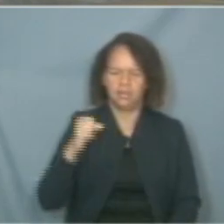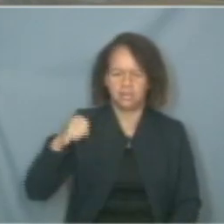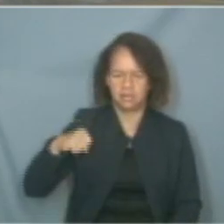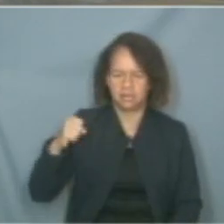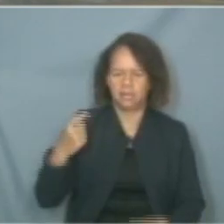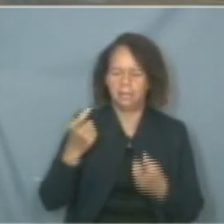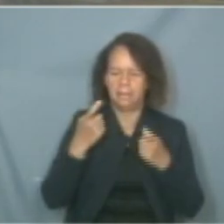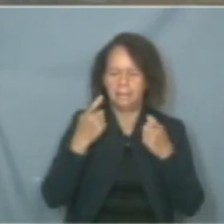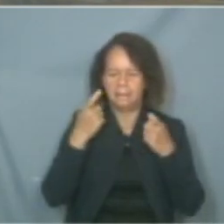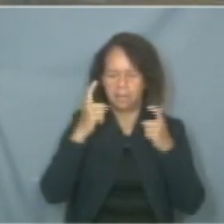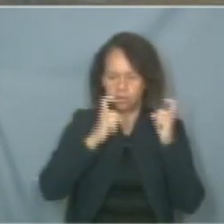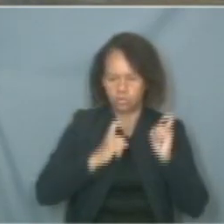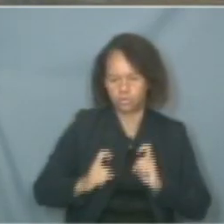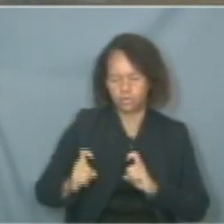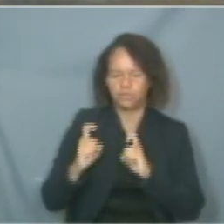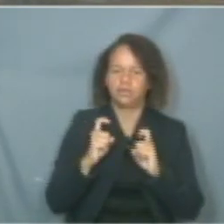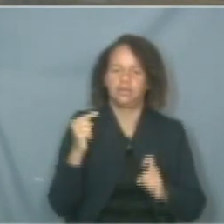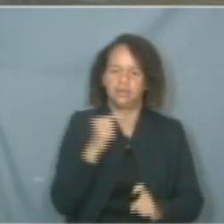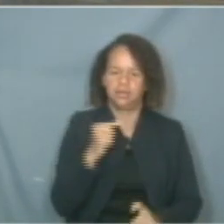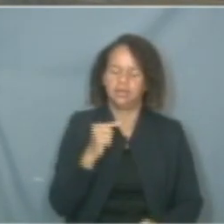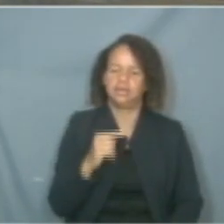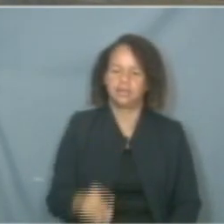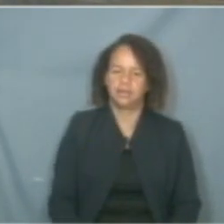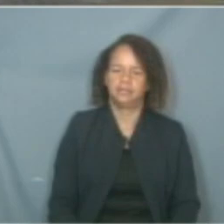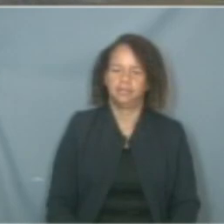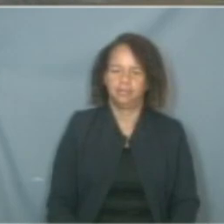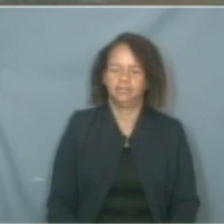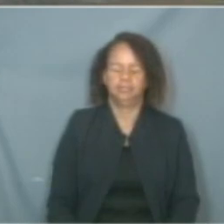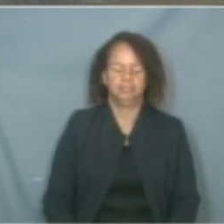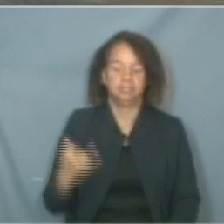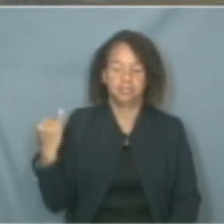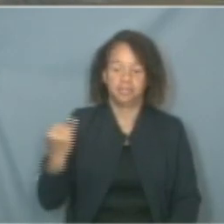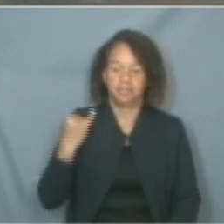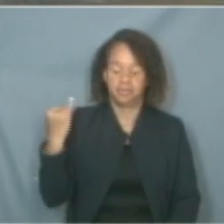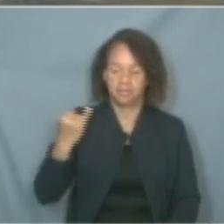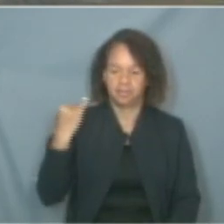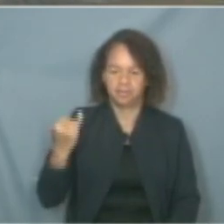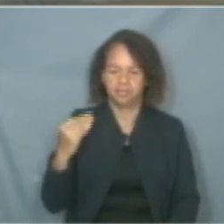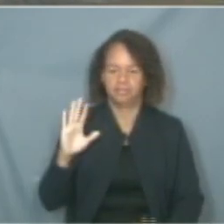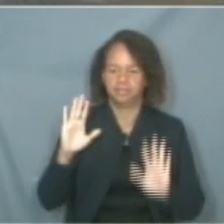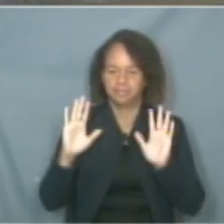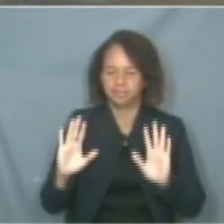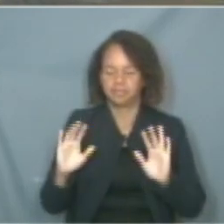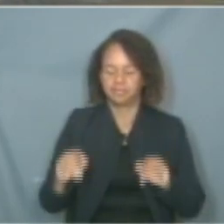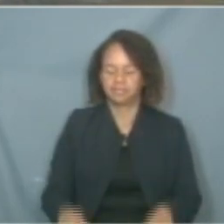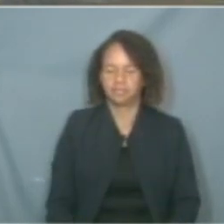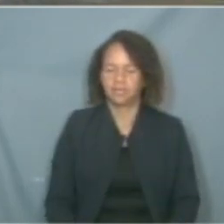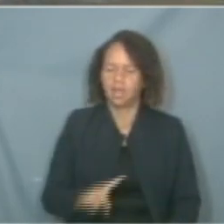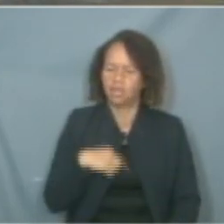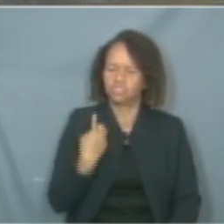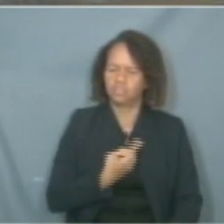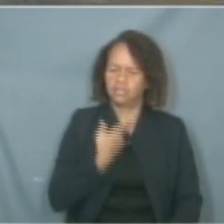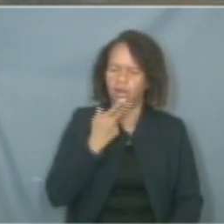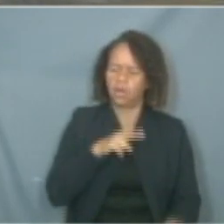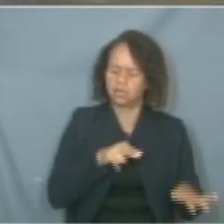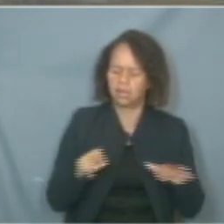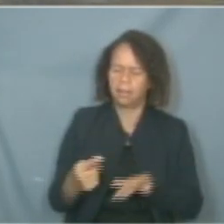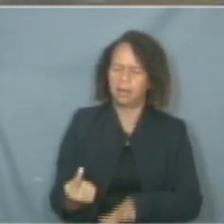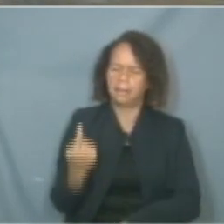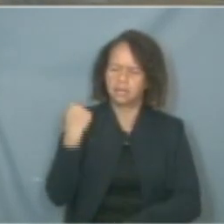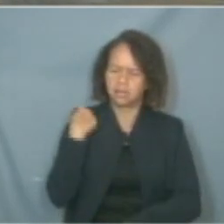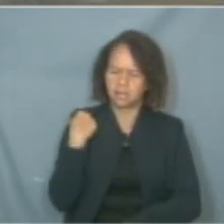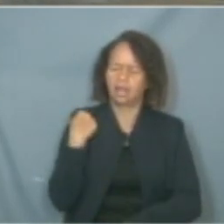para discutir essa matéria de suma importância. A gente falou na semana